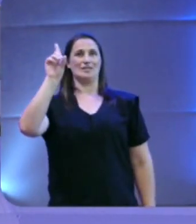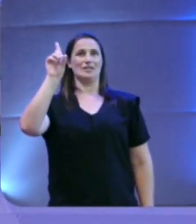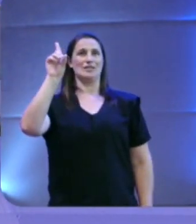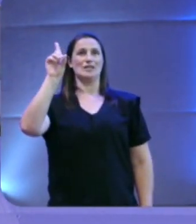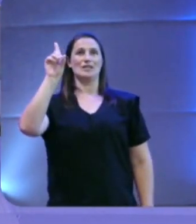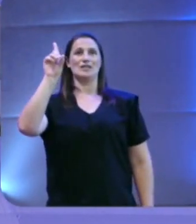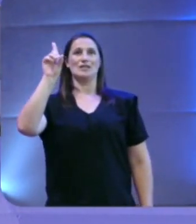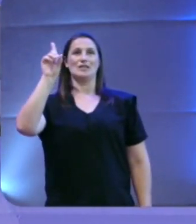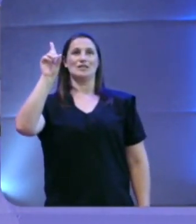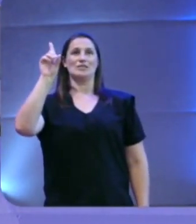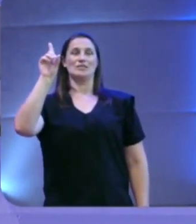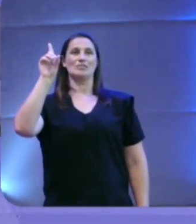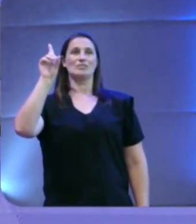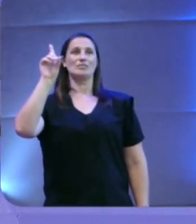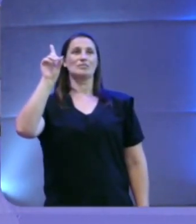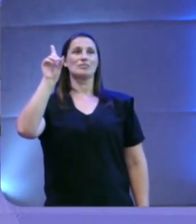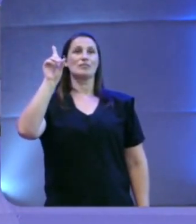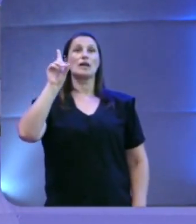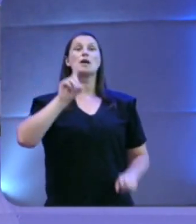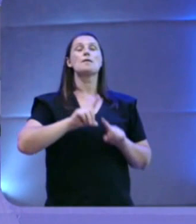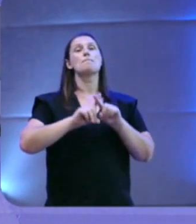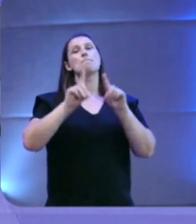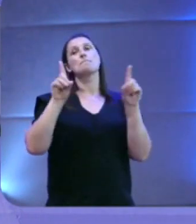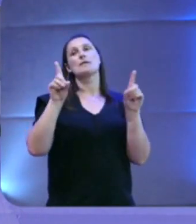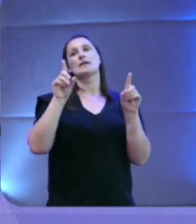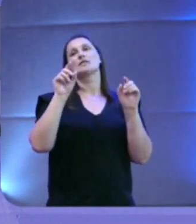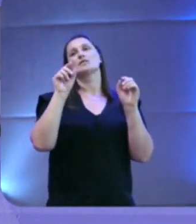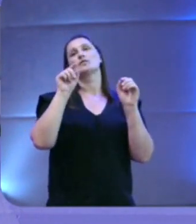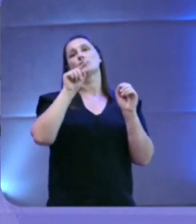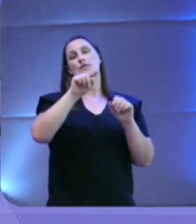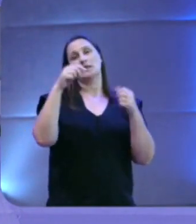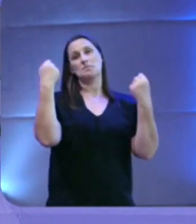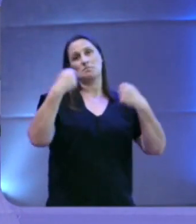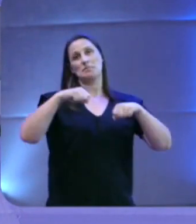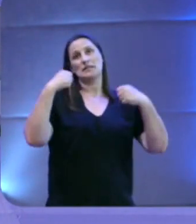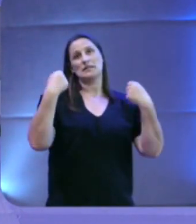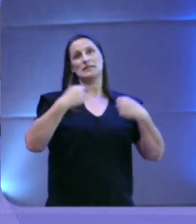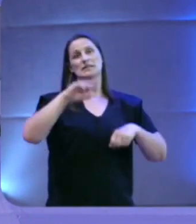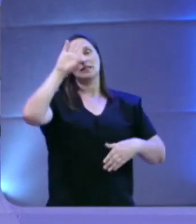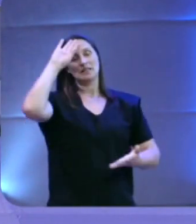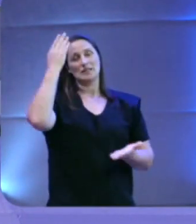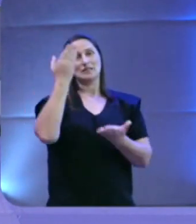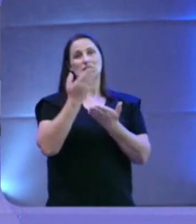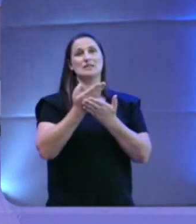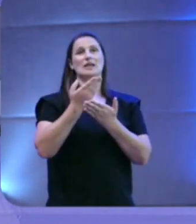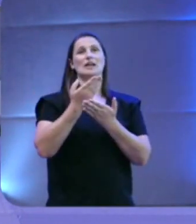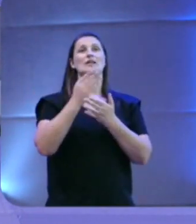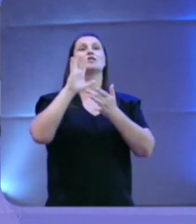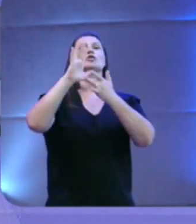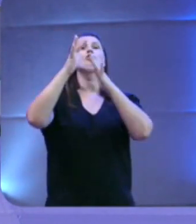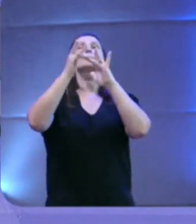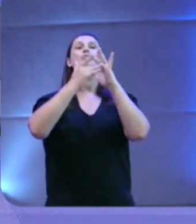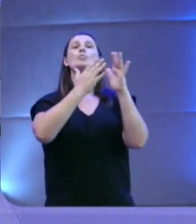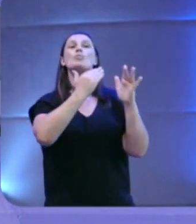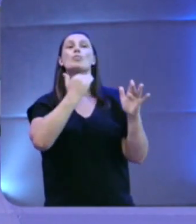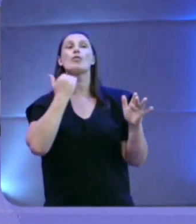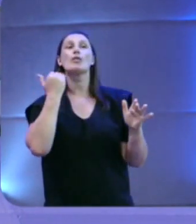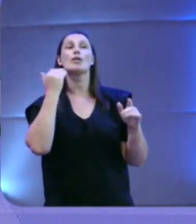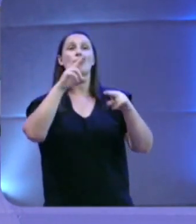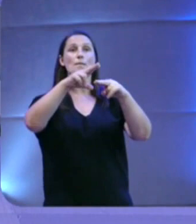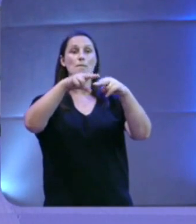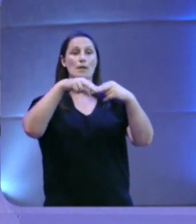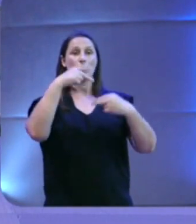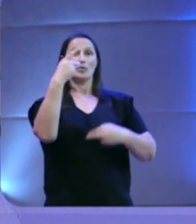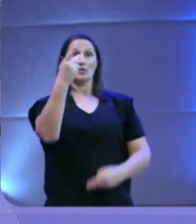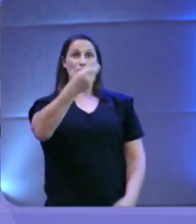reconciliar com Deus. Mas para isso, você precisa crer que Ele morreu pelos seus pecados, que você precisa dessa